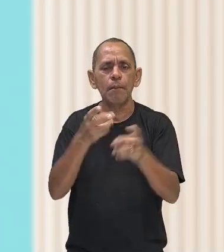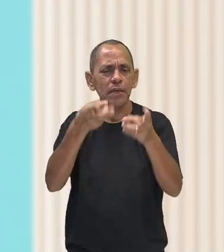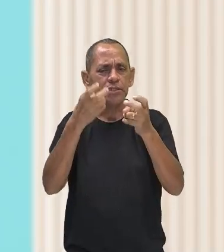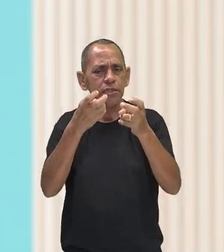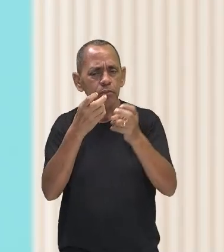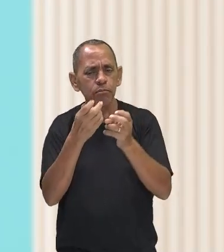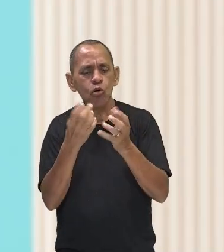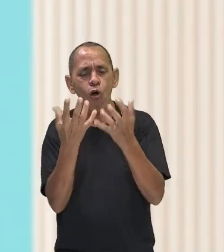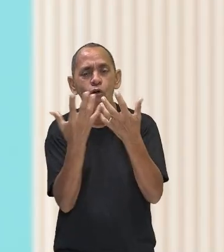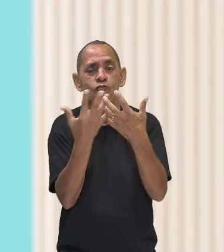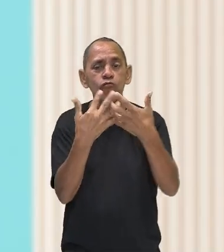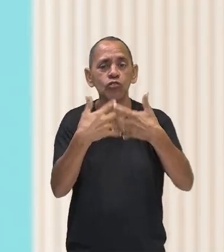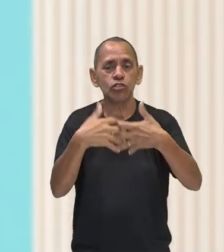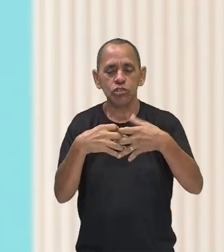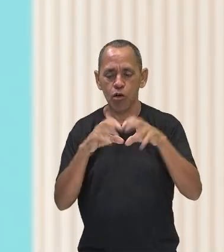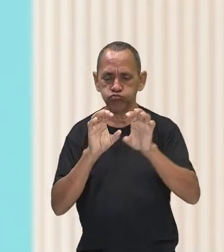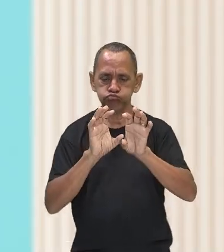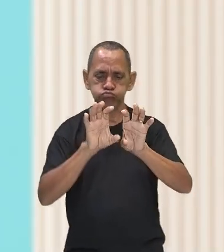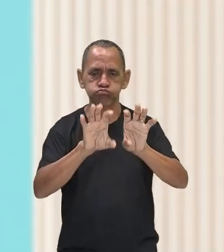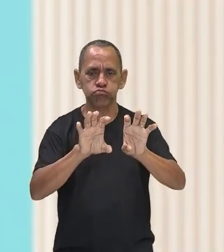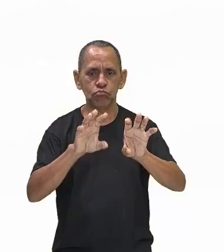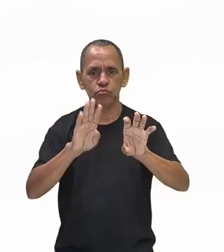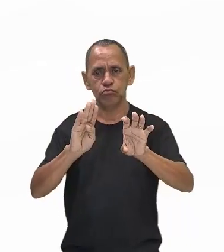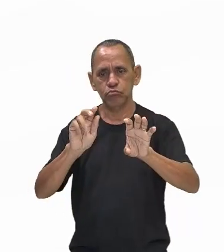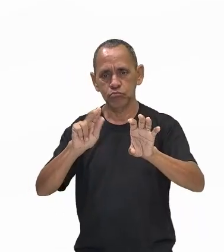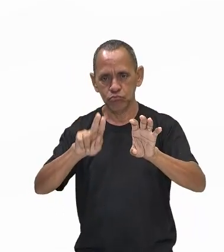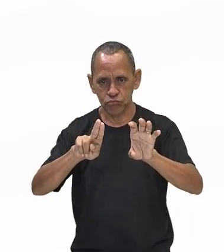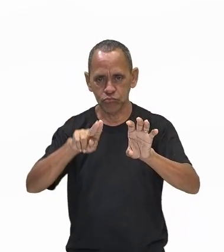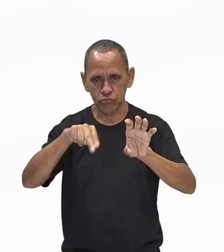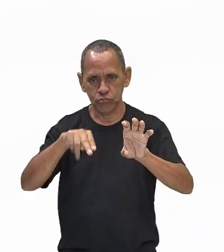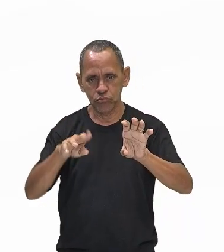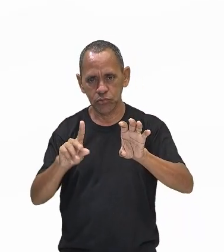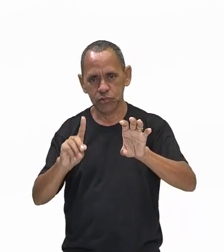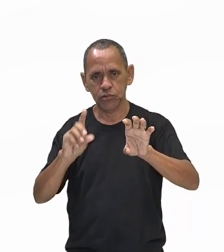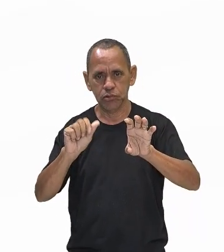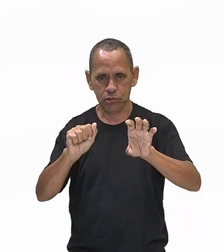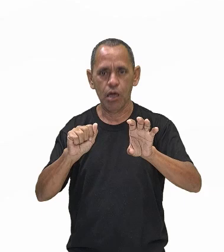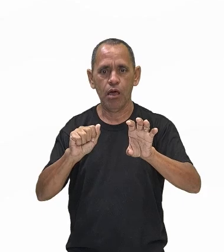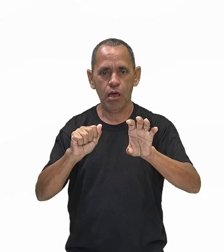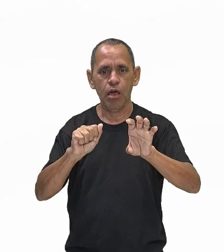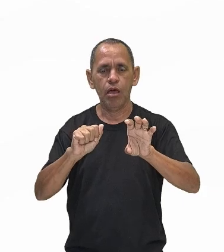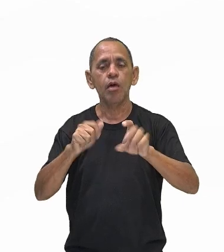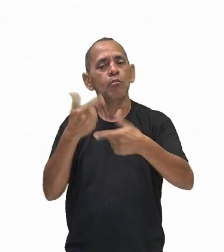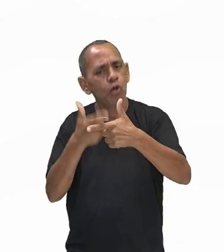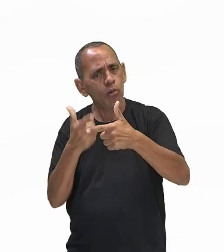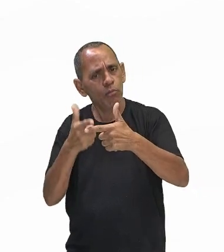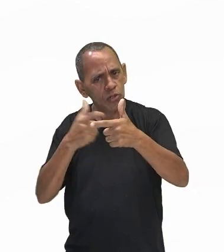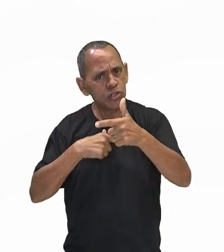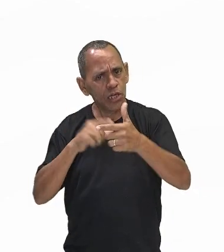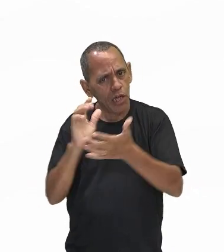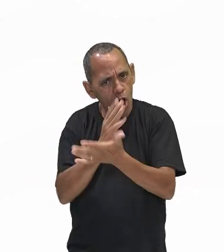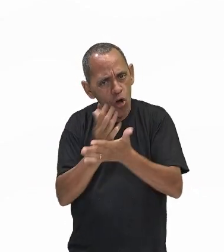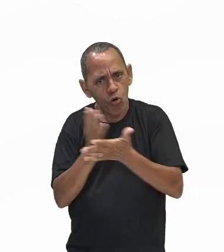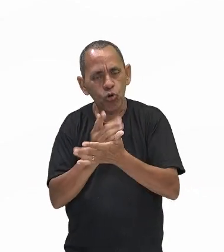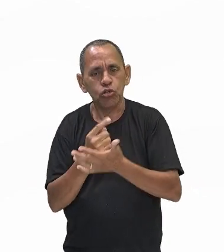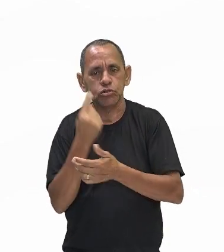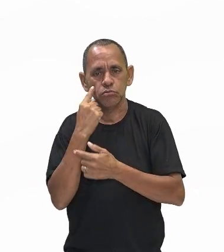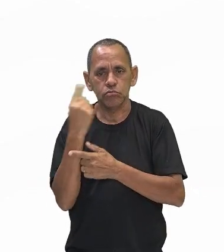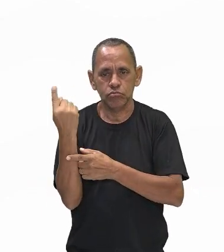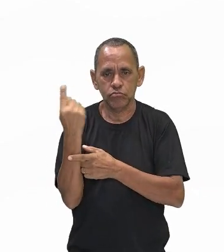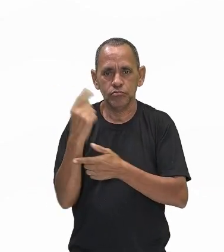então problemas comuns das nádegas Vamos ver aí alguns probleminhas aí que afetam muitas